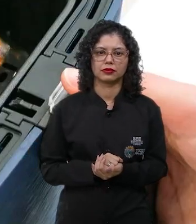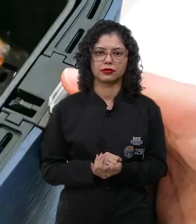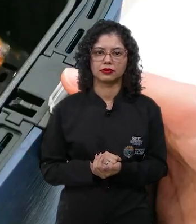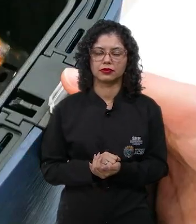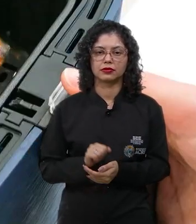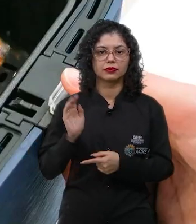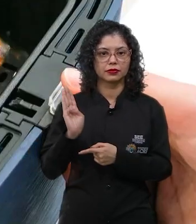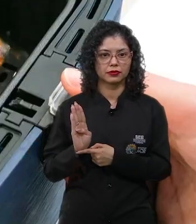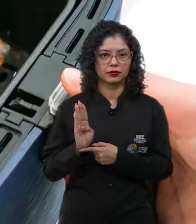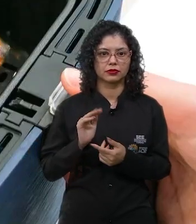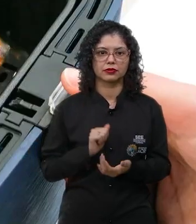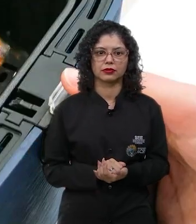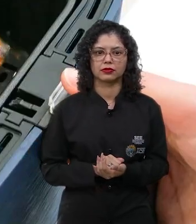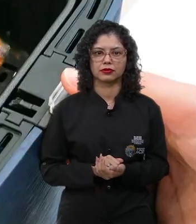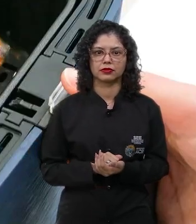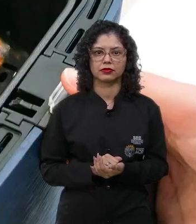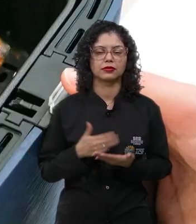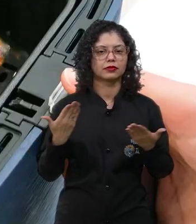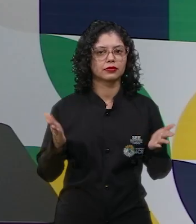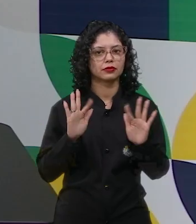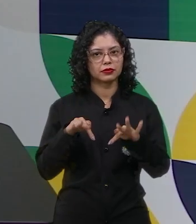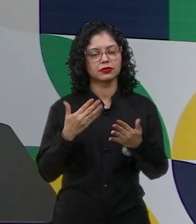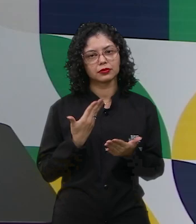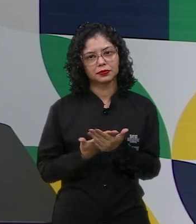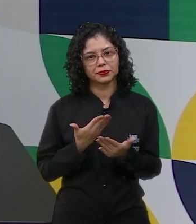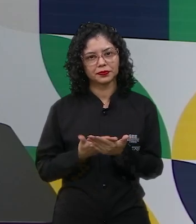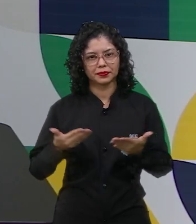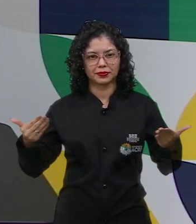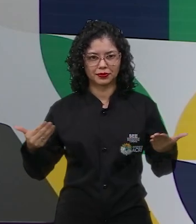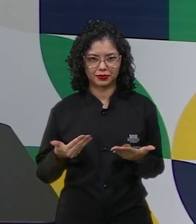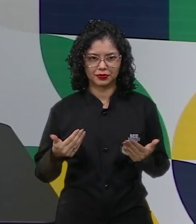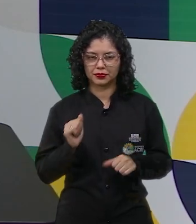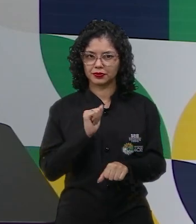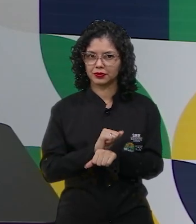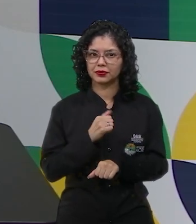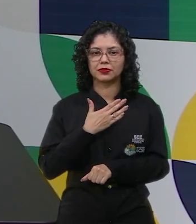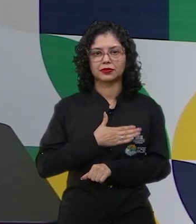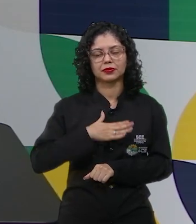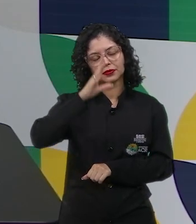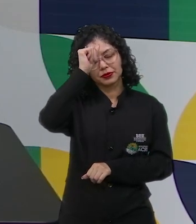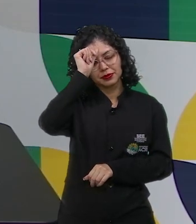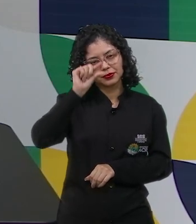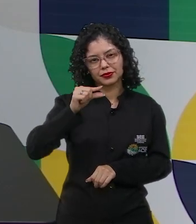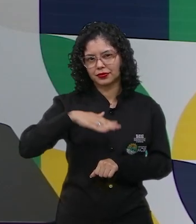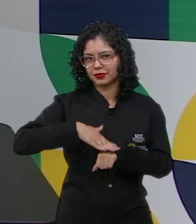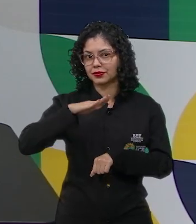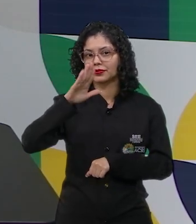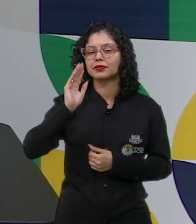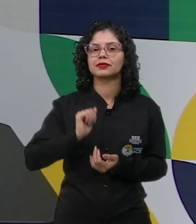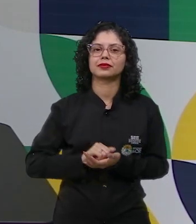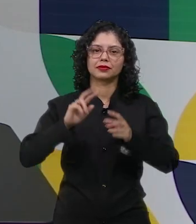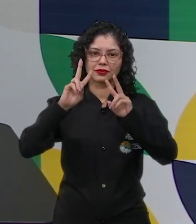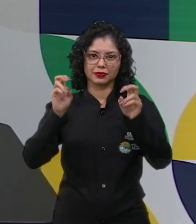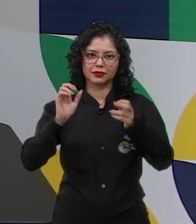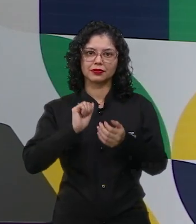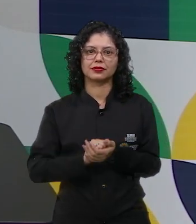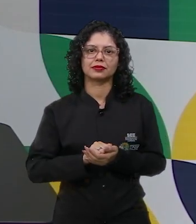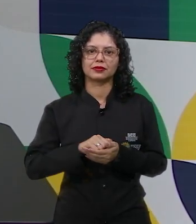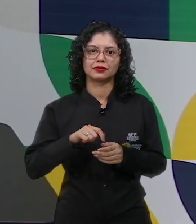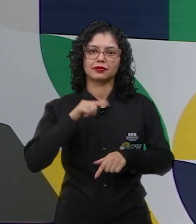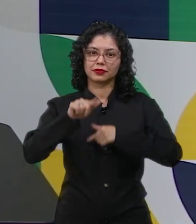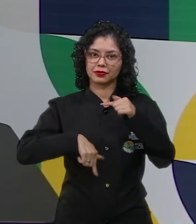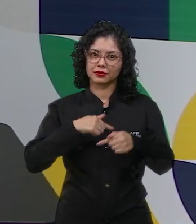alternativa B. Assim nós terminamos a nossa aula. Espero que vocês tenham aprendido um pouco mais aí sobre os